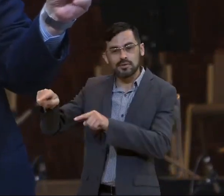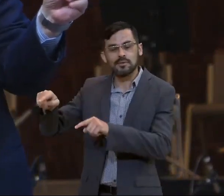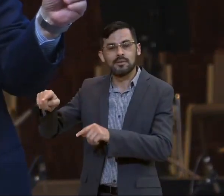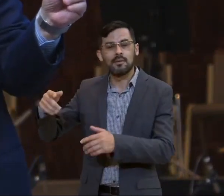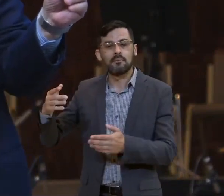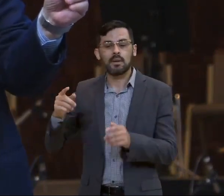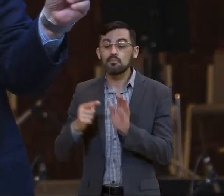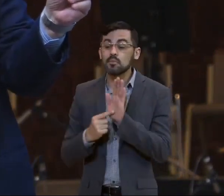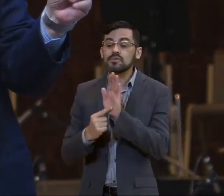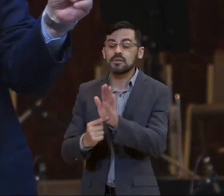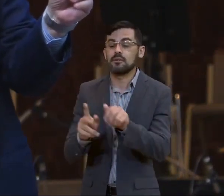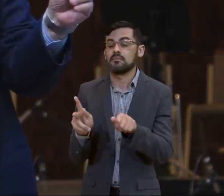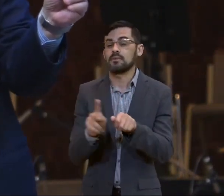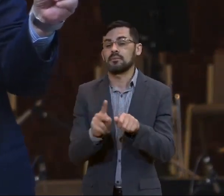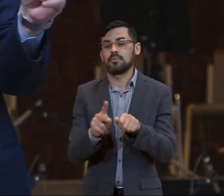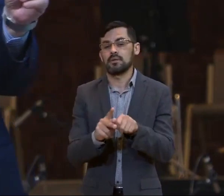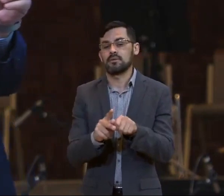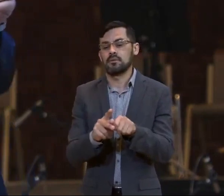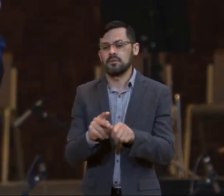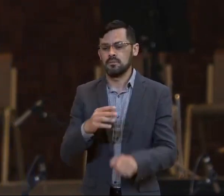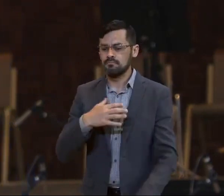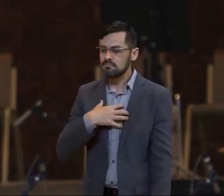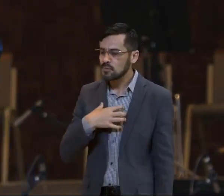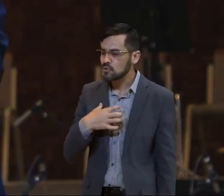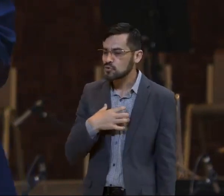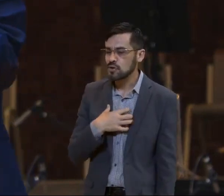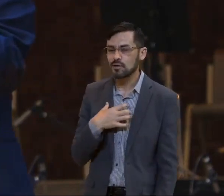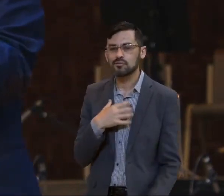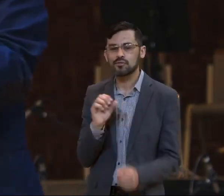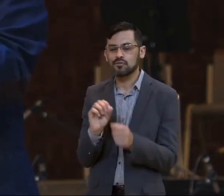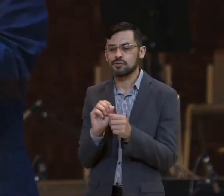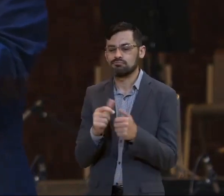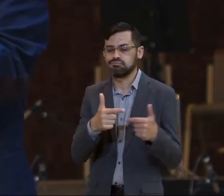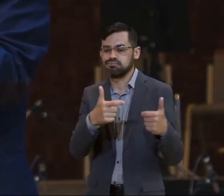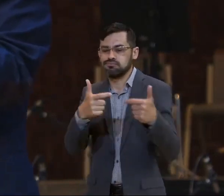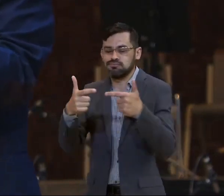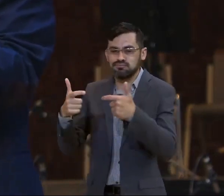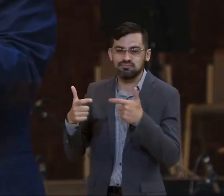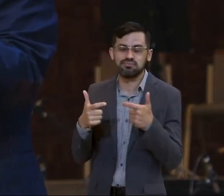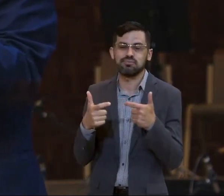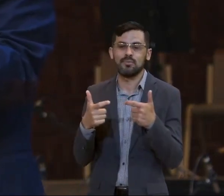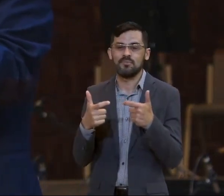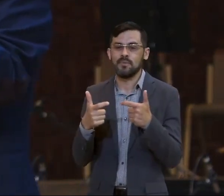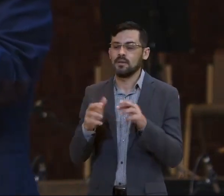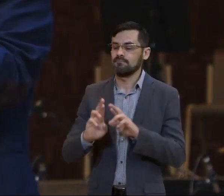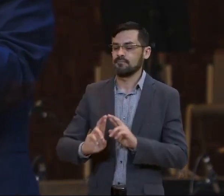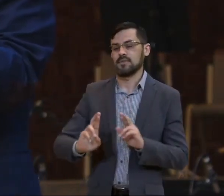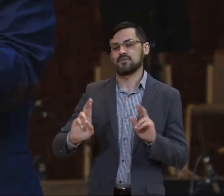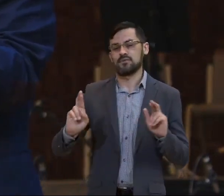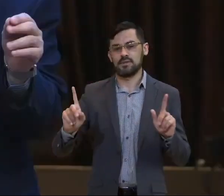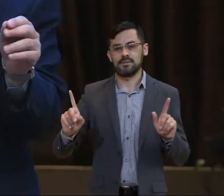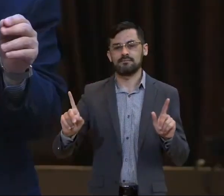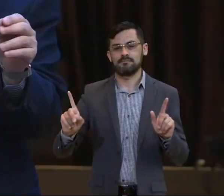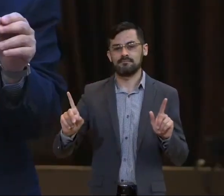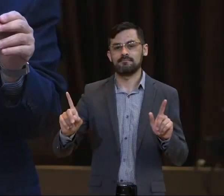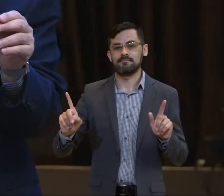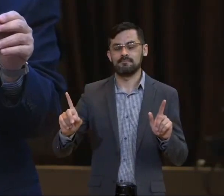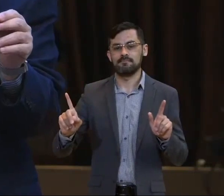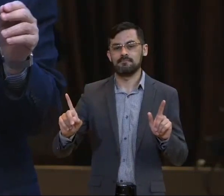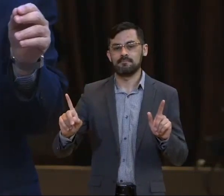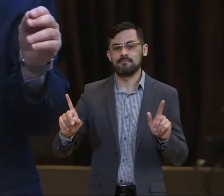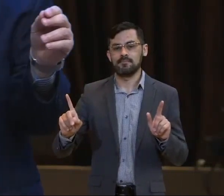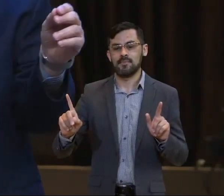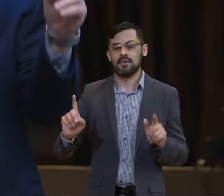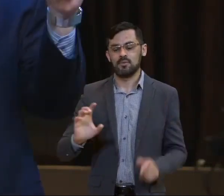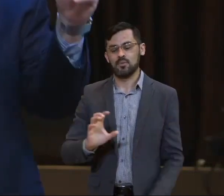Pedro, meu jeito de enfrentar as batalhas e lutas da vida é diferente.